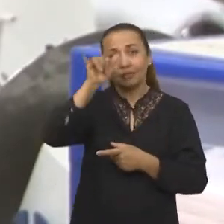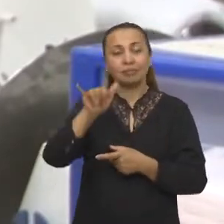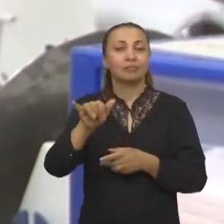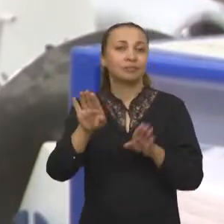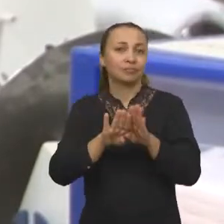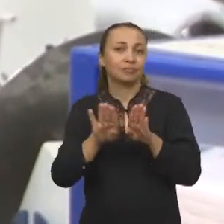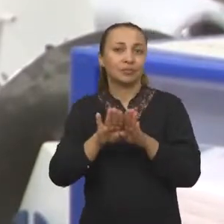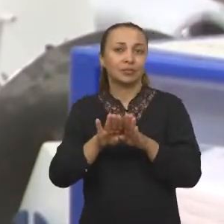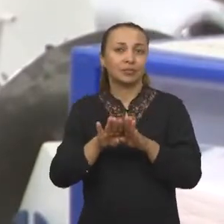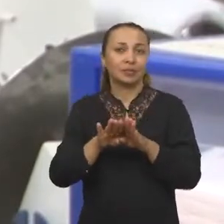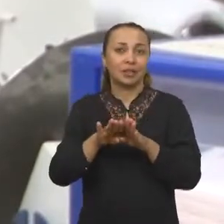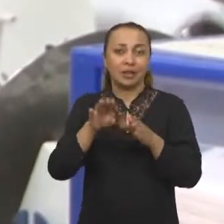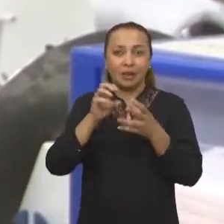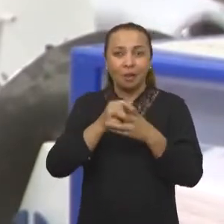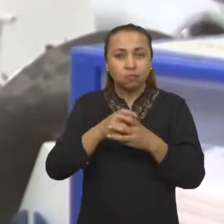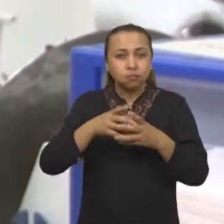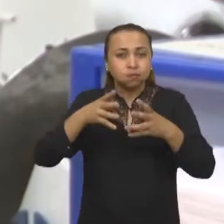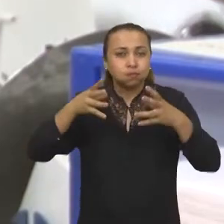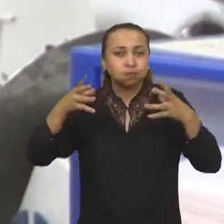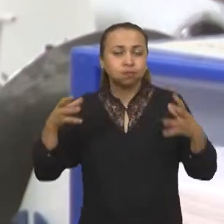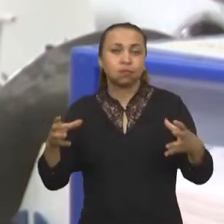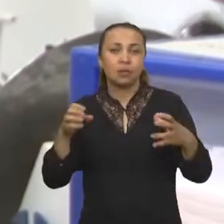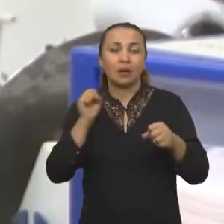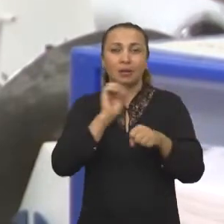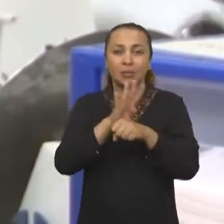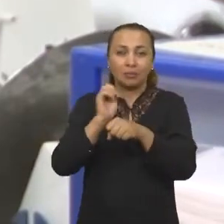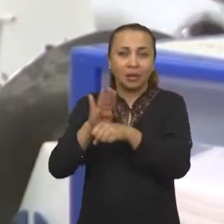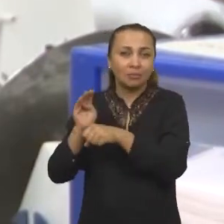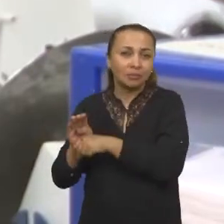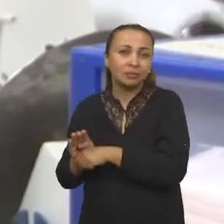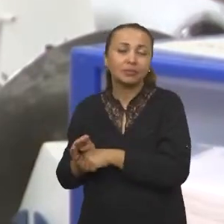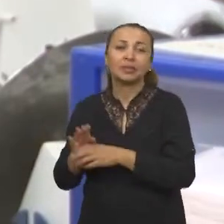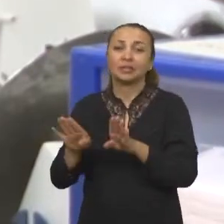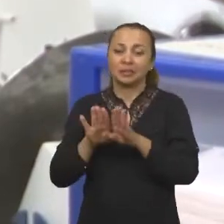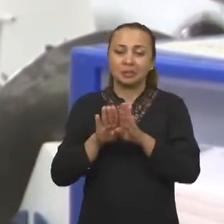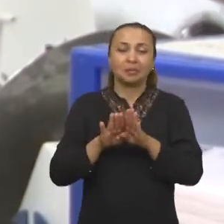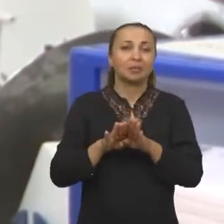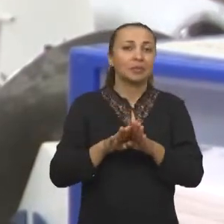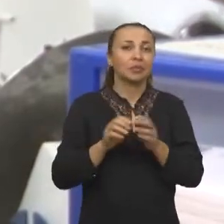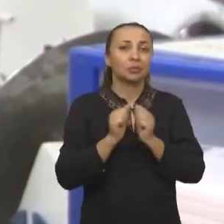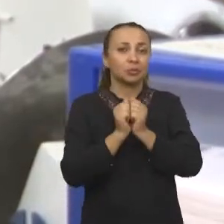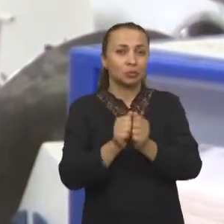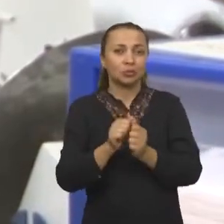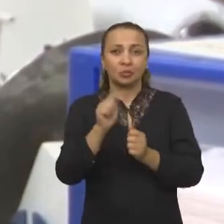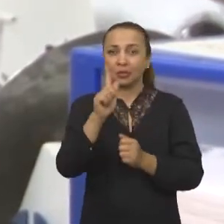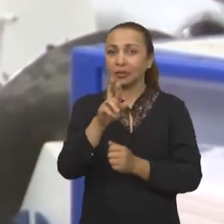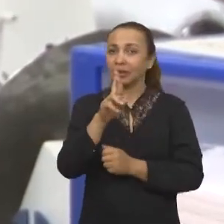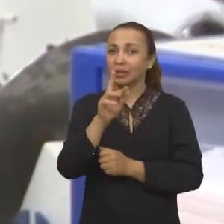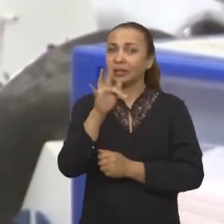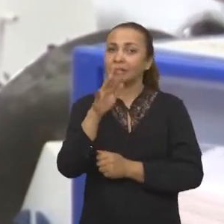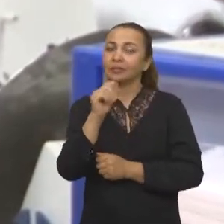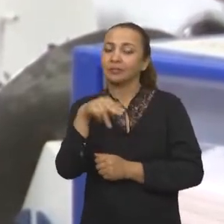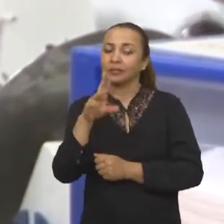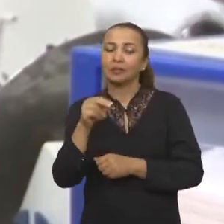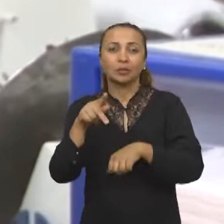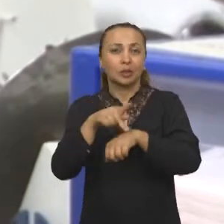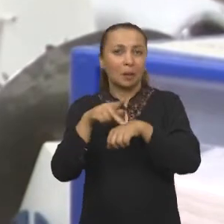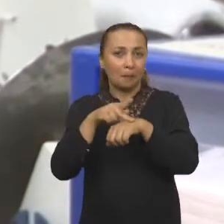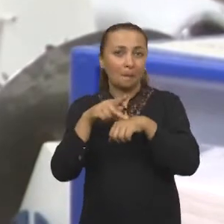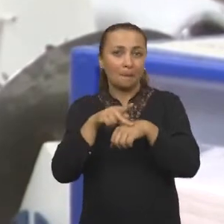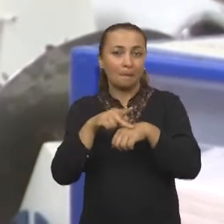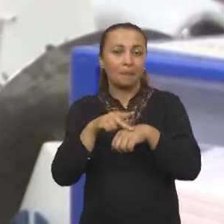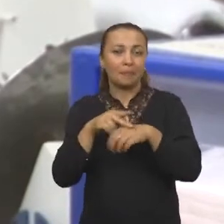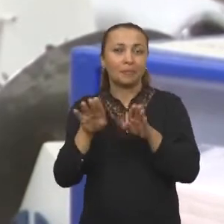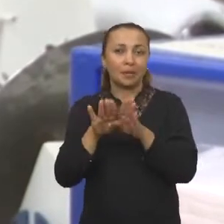evita a proliferação bacteriana, tanto pelos componentes do grafeno e da prata, né, corado,